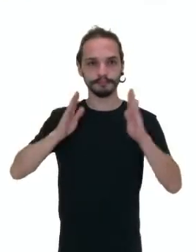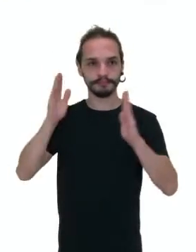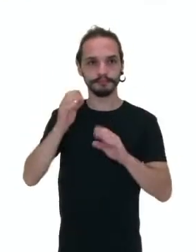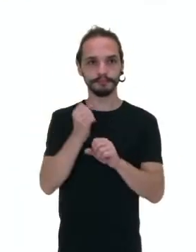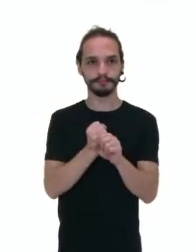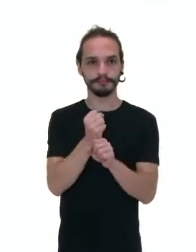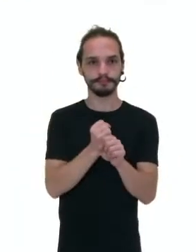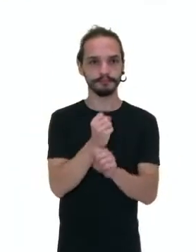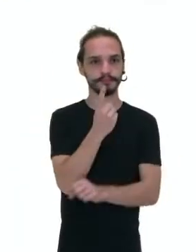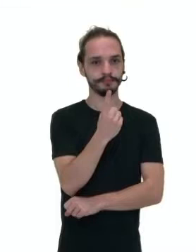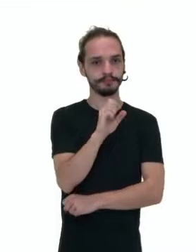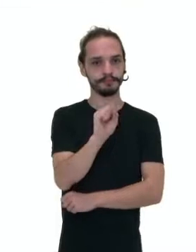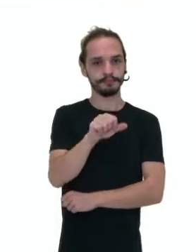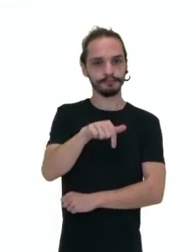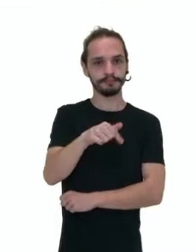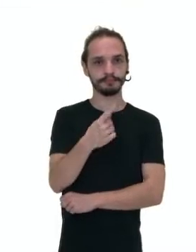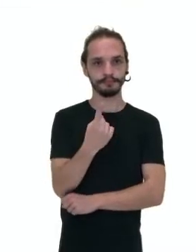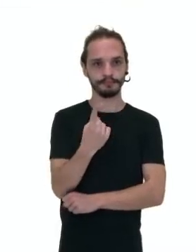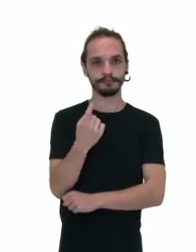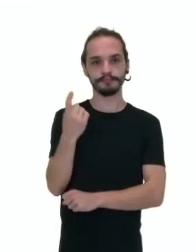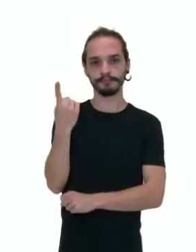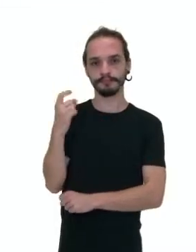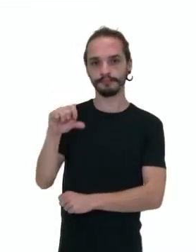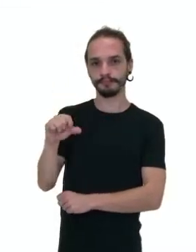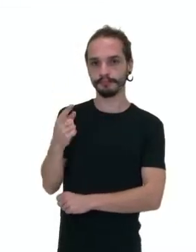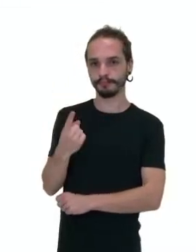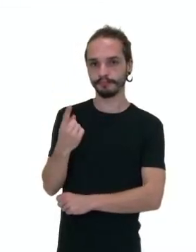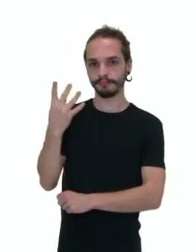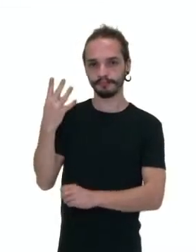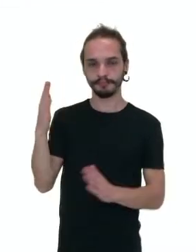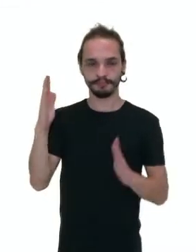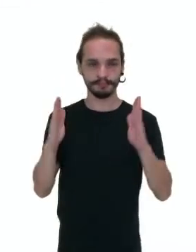1871-1914, a Europa está vivendo os primeiros passos da Revolução Industrial,